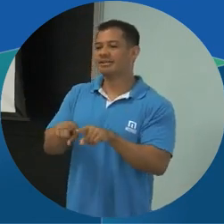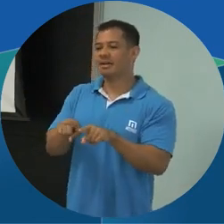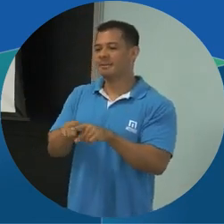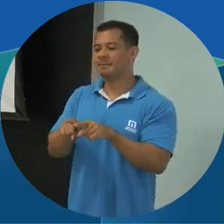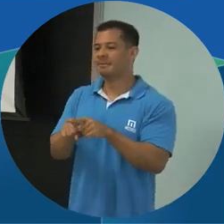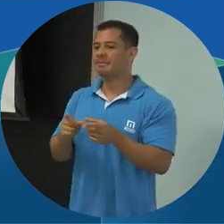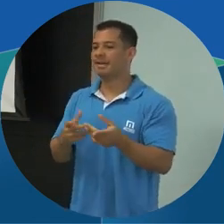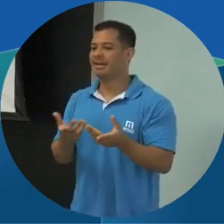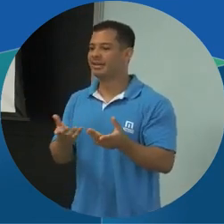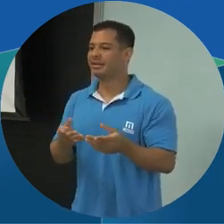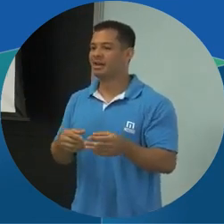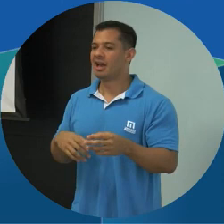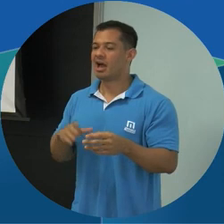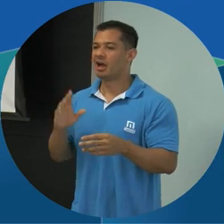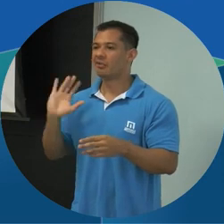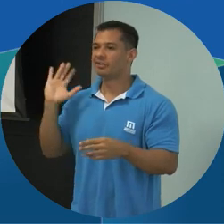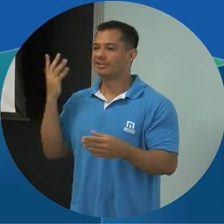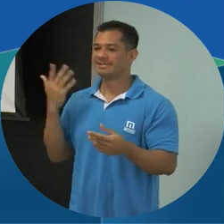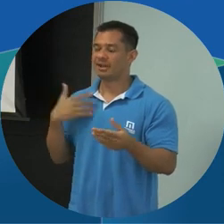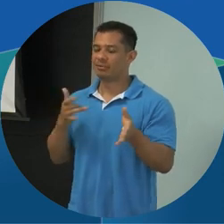superficial de algum contaminante.